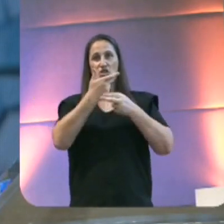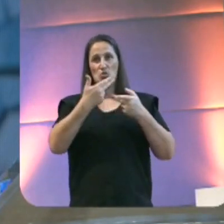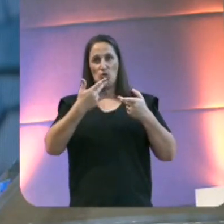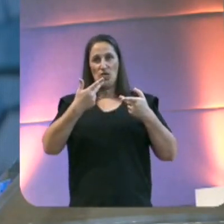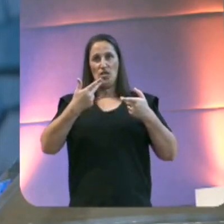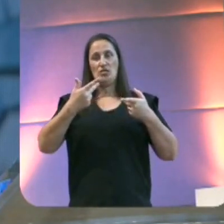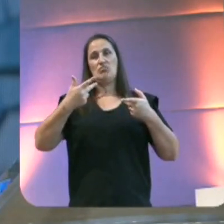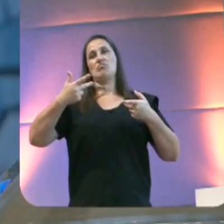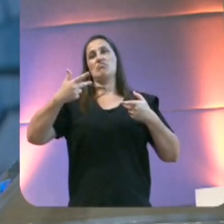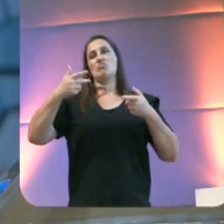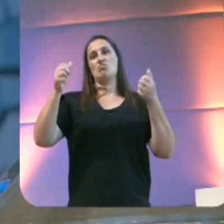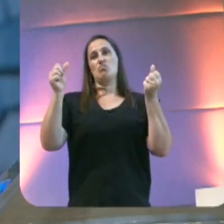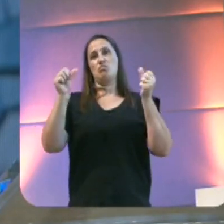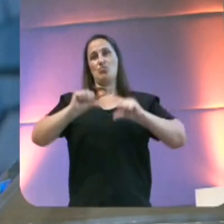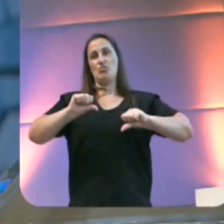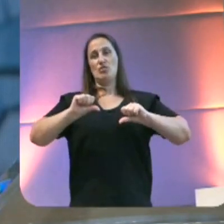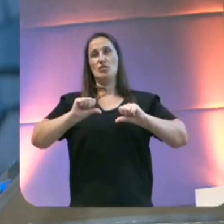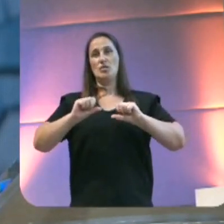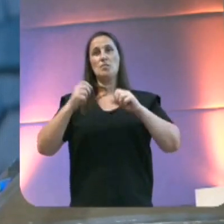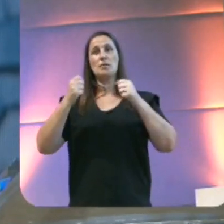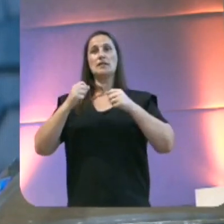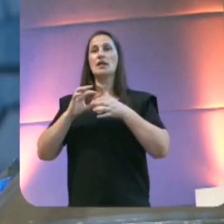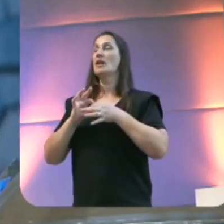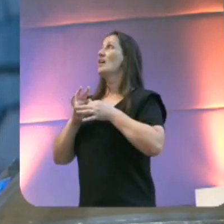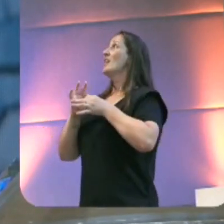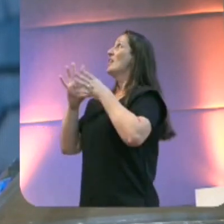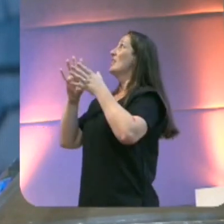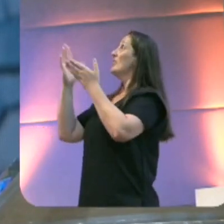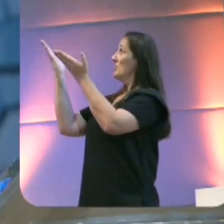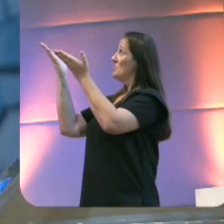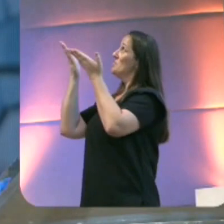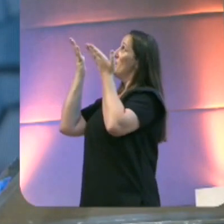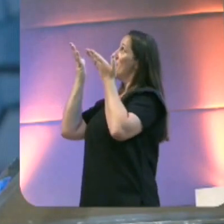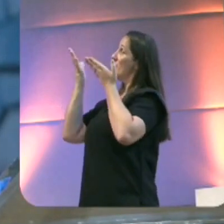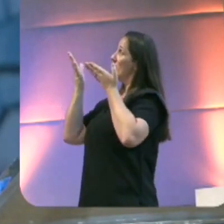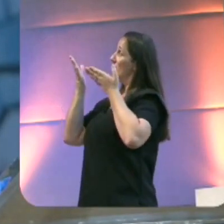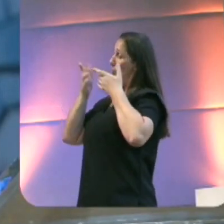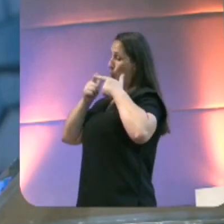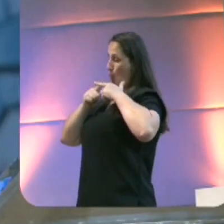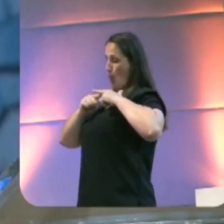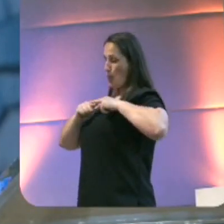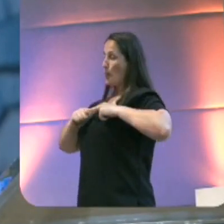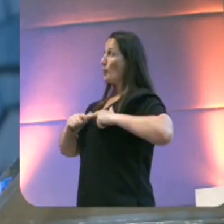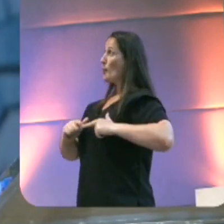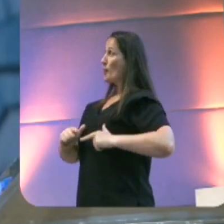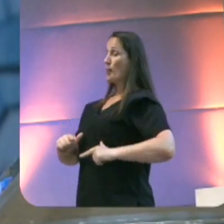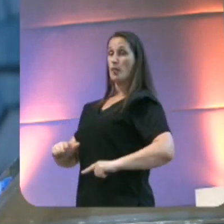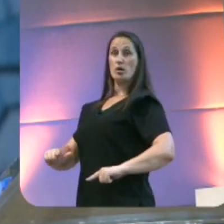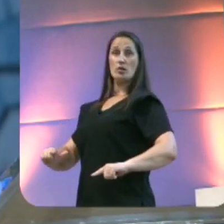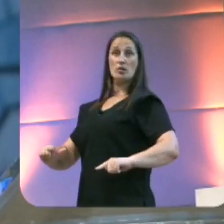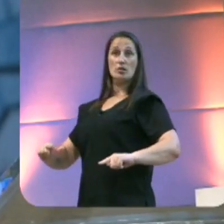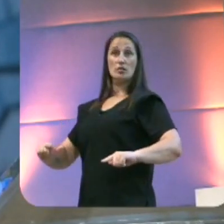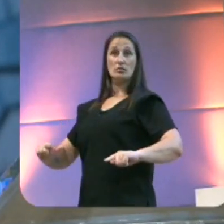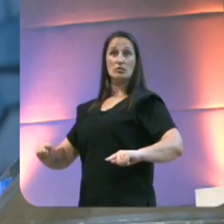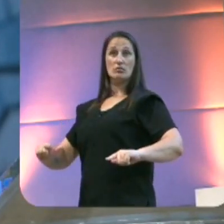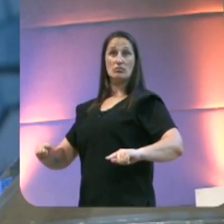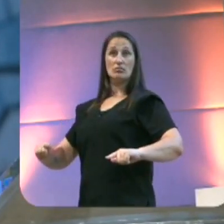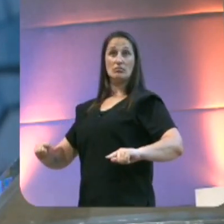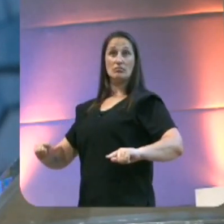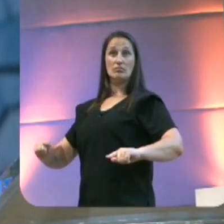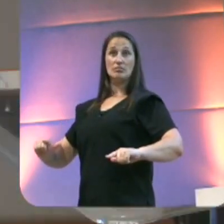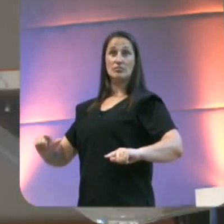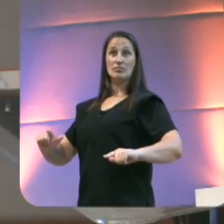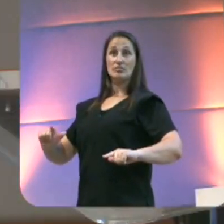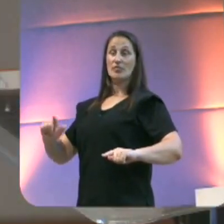e que precisa permitir que o Senhor limpe, porque na medida em que limpa, vem o óleo